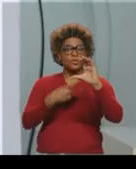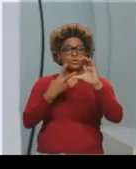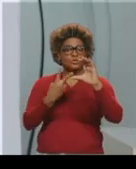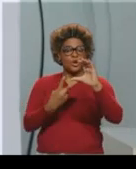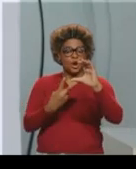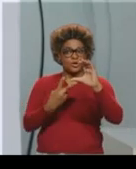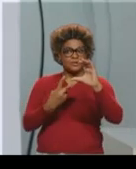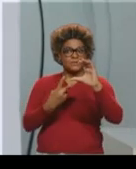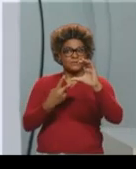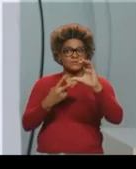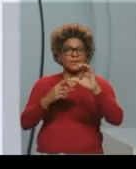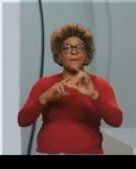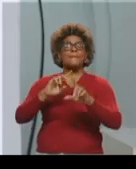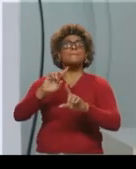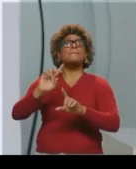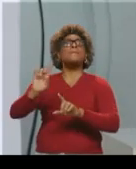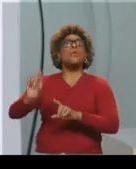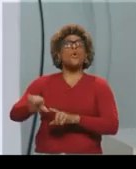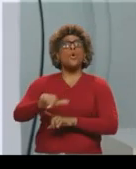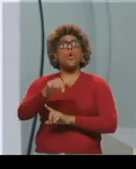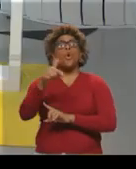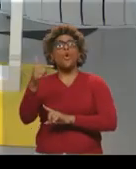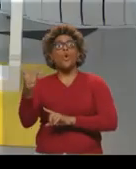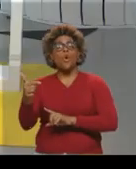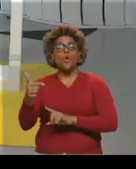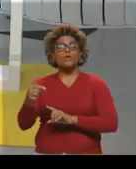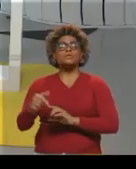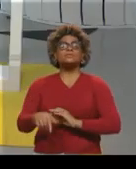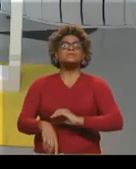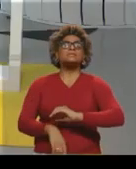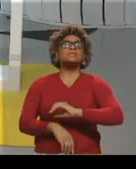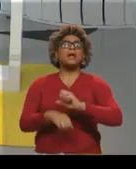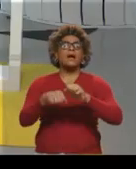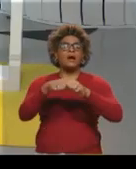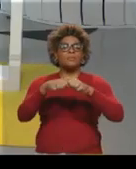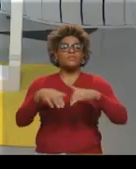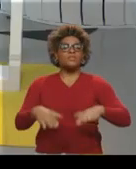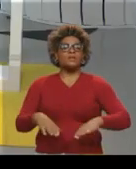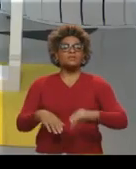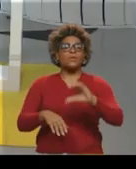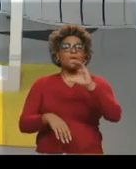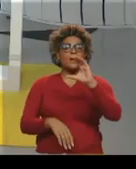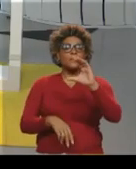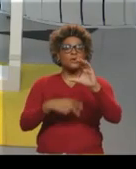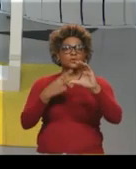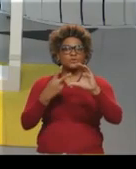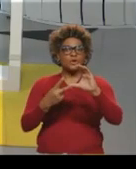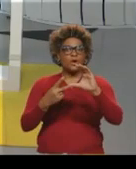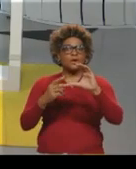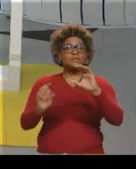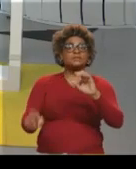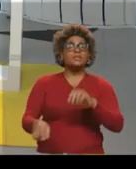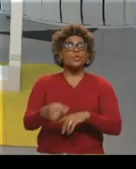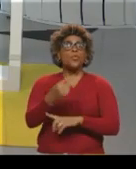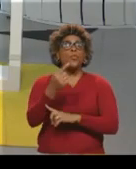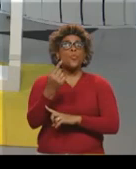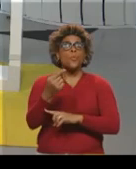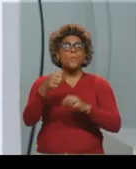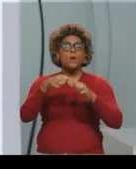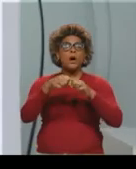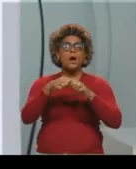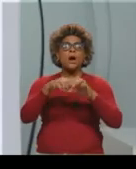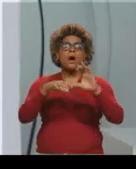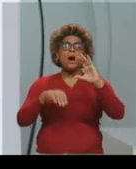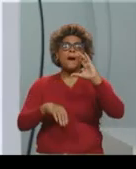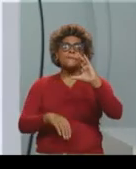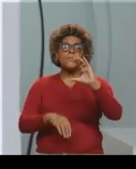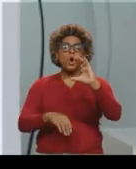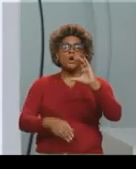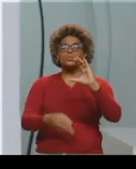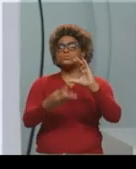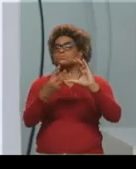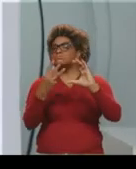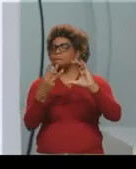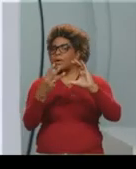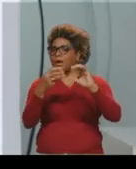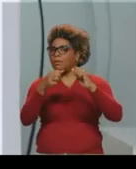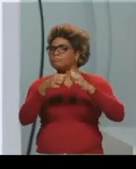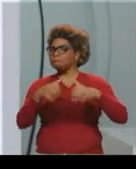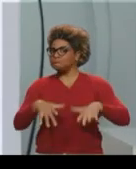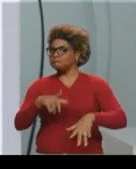carbono 2 e uma no carbono 3. Quais são as ramificações? Etil. Então, se ele é um etil, ele